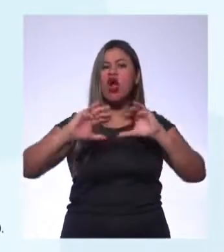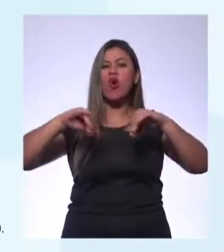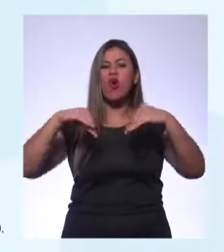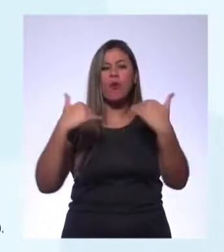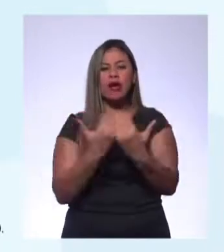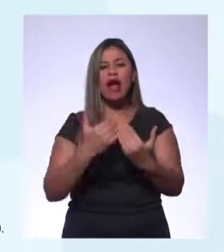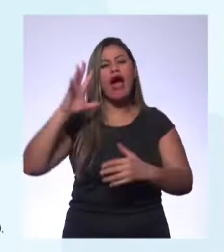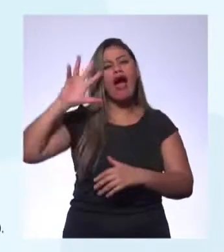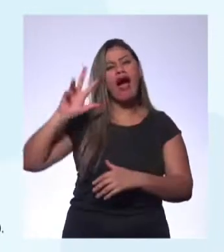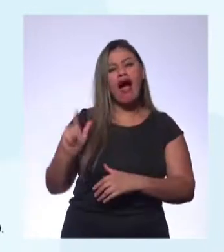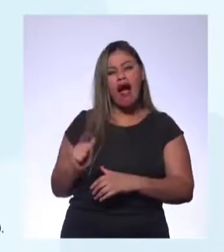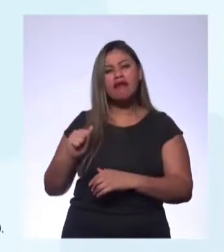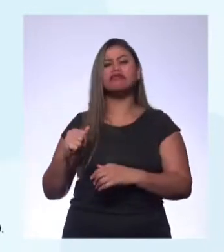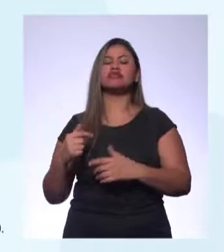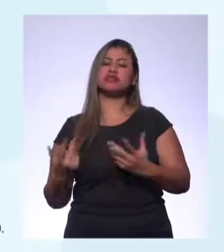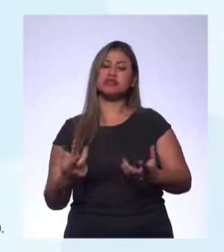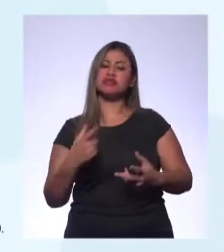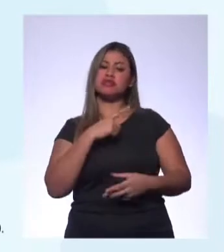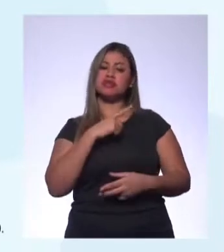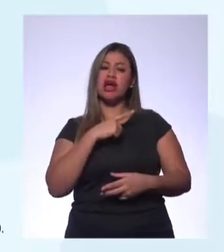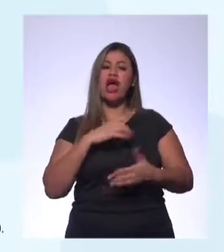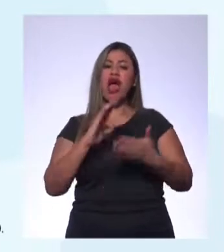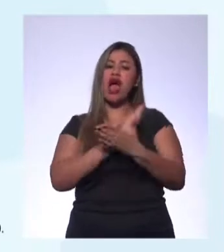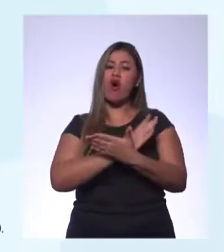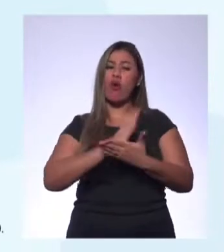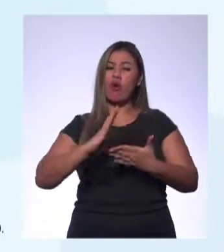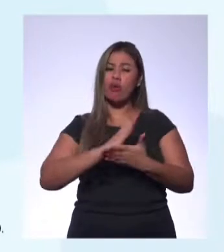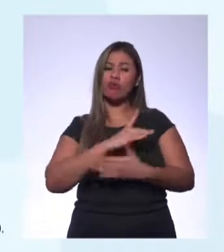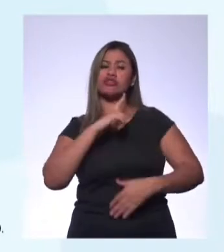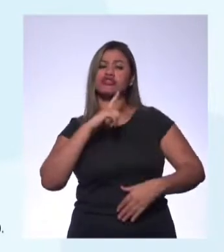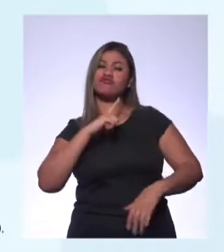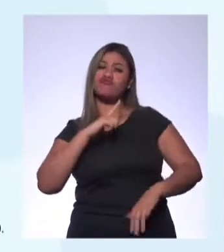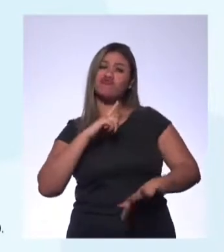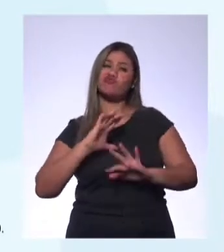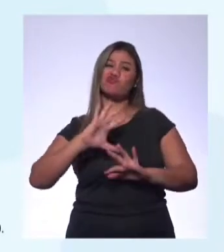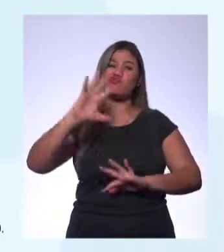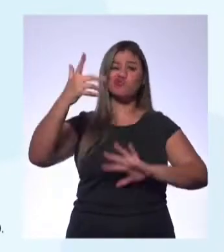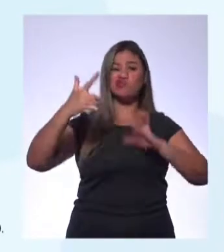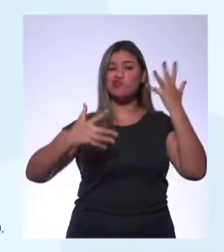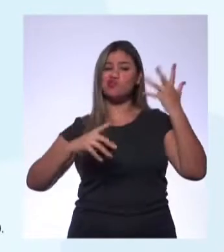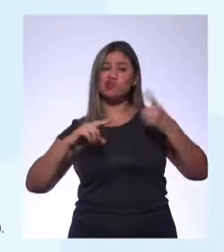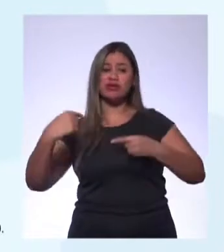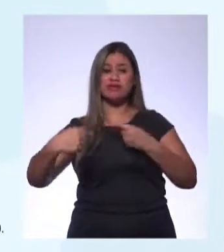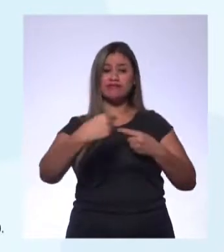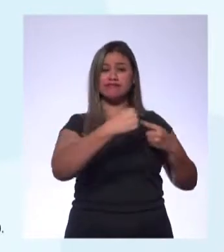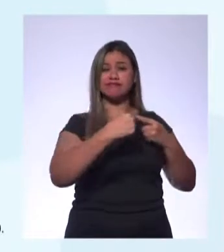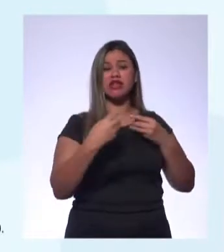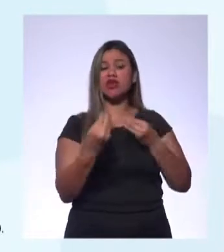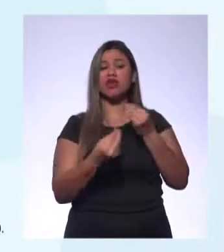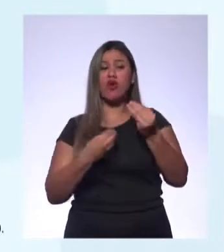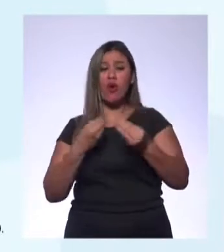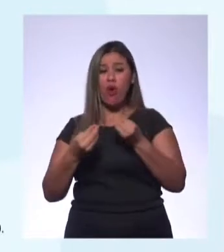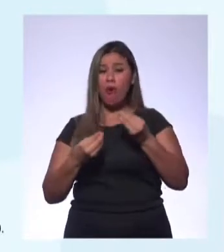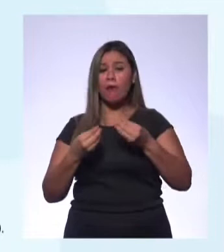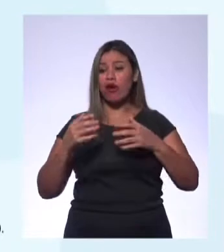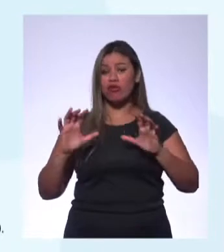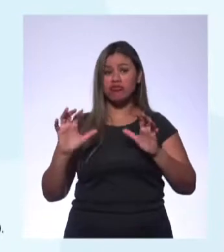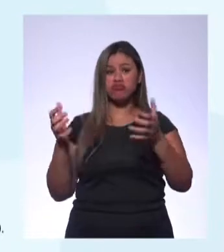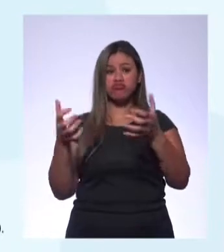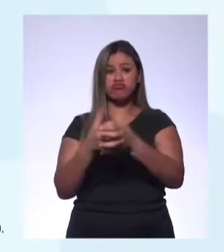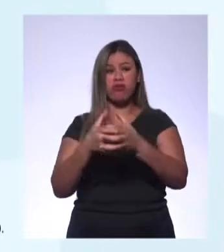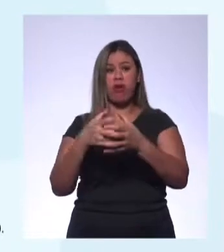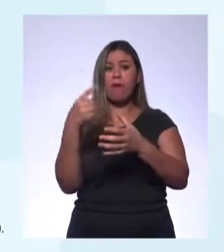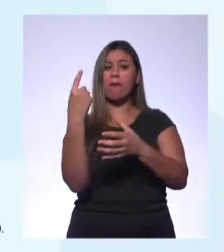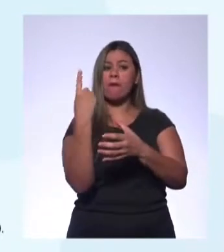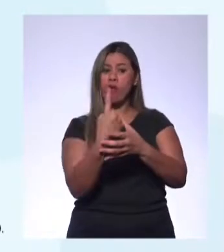comunidade africana. Às vezes, algumas tinham questões, rivalidades, e, de repente, elas foram colocadas todas sob um